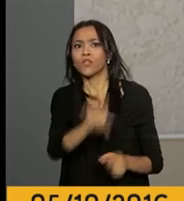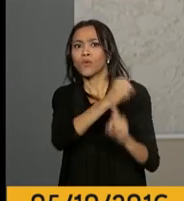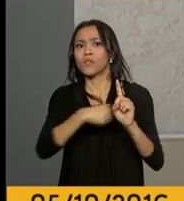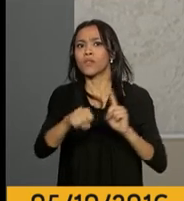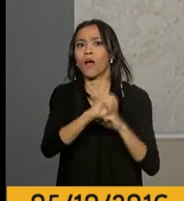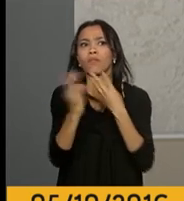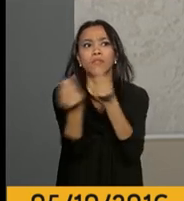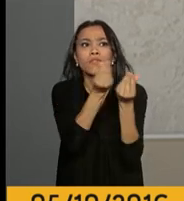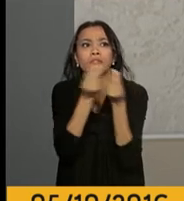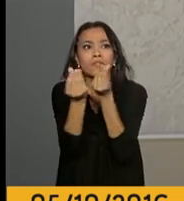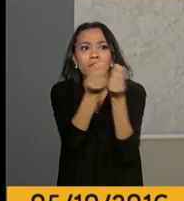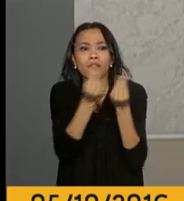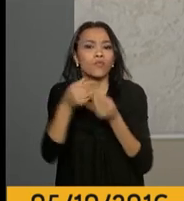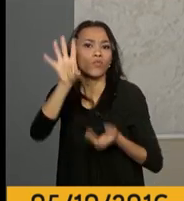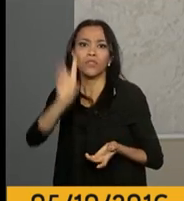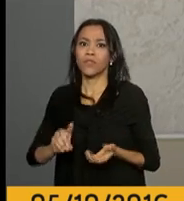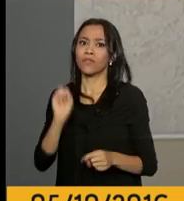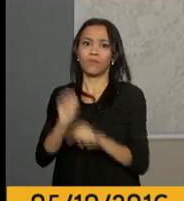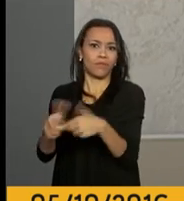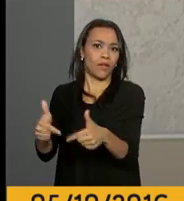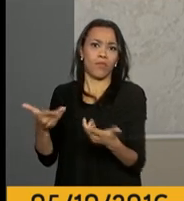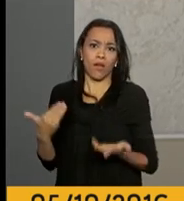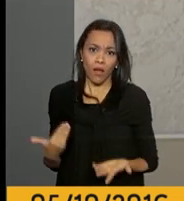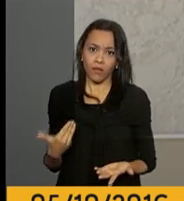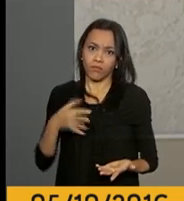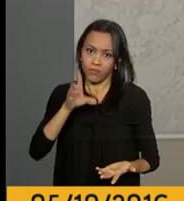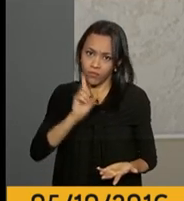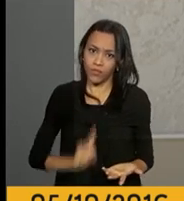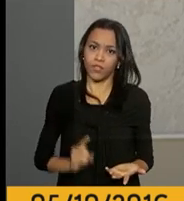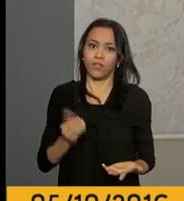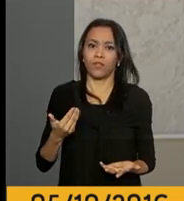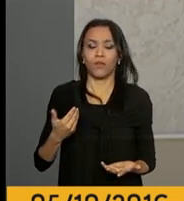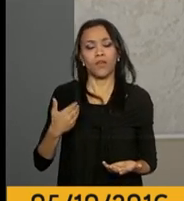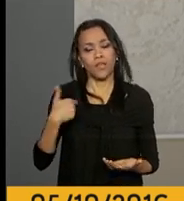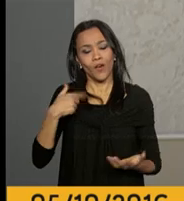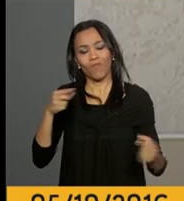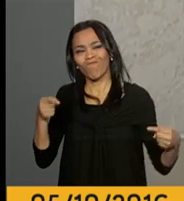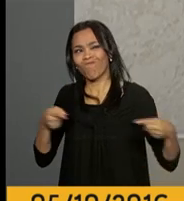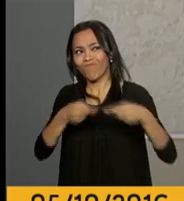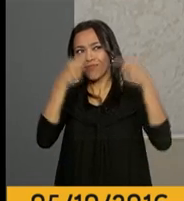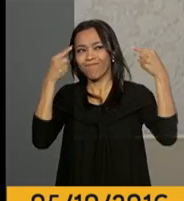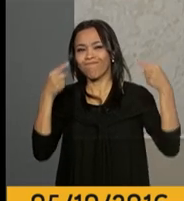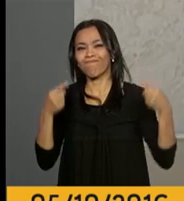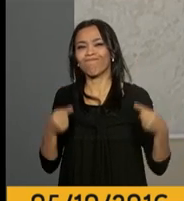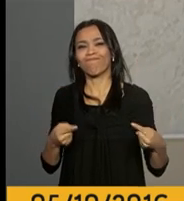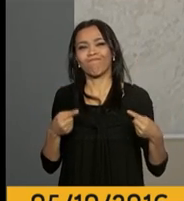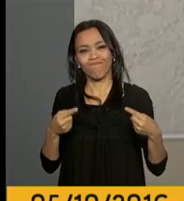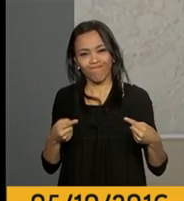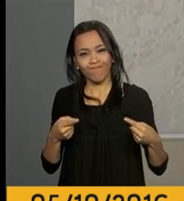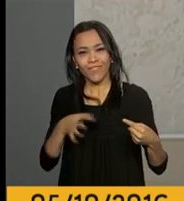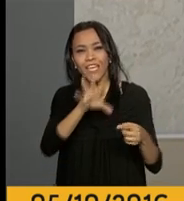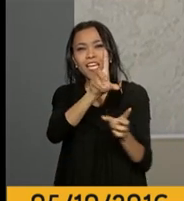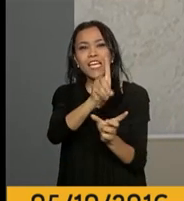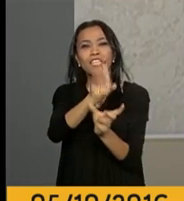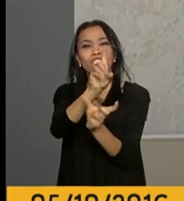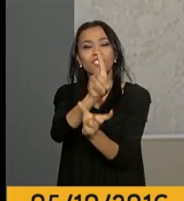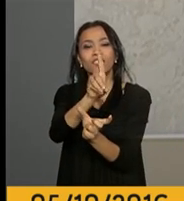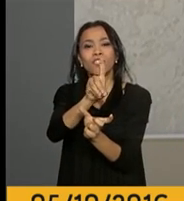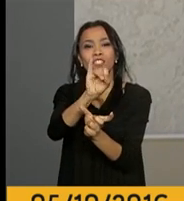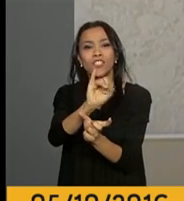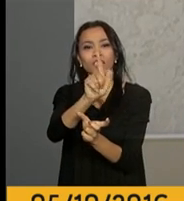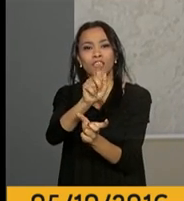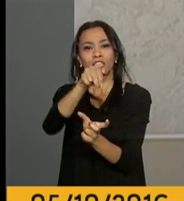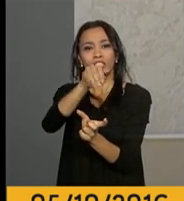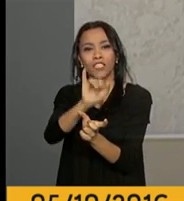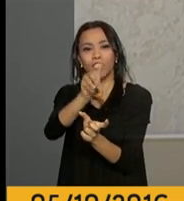precioso que o direito ao emprego e é interessante como logo fiz a conexão com o fenômeno da dignidade da pessoa humana e